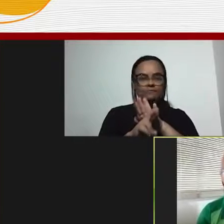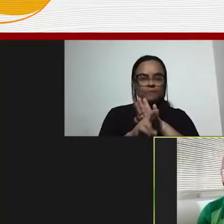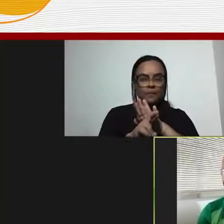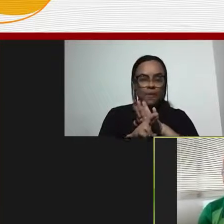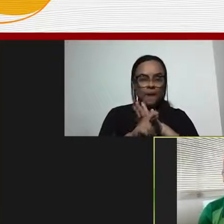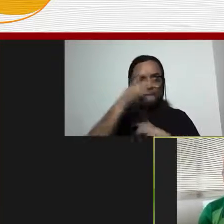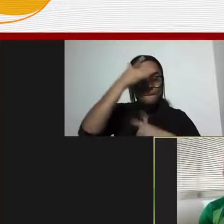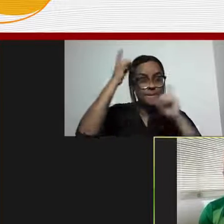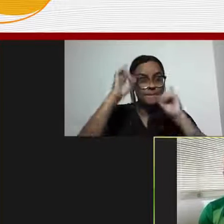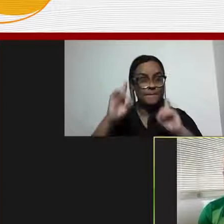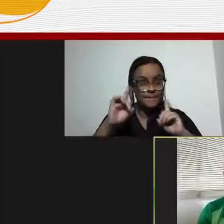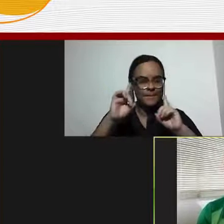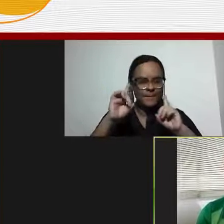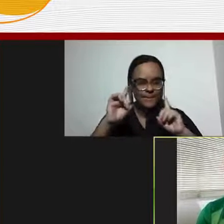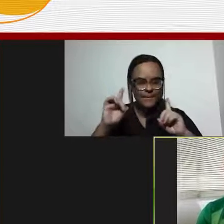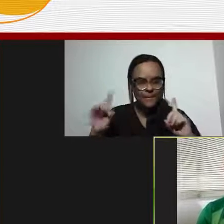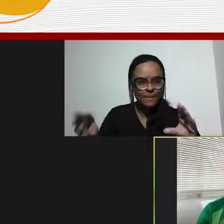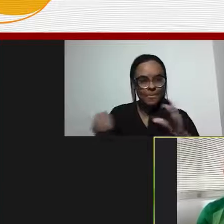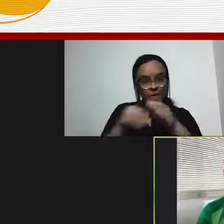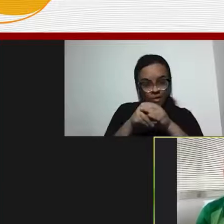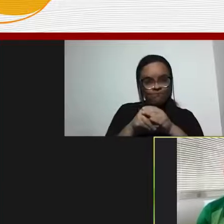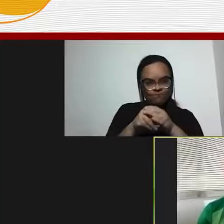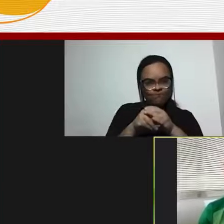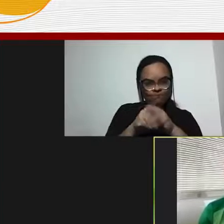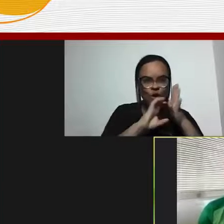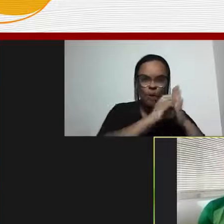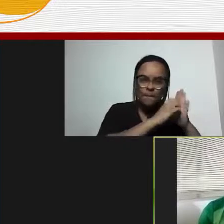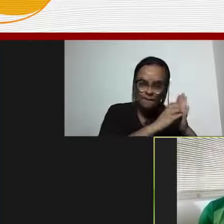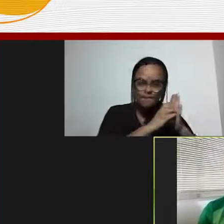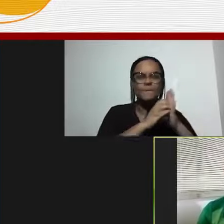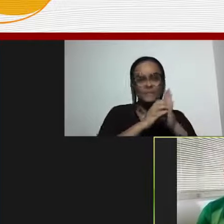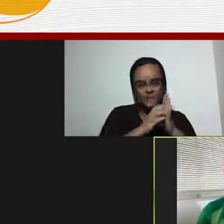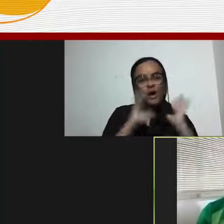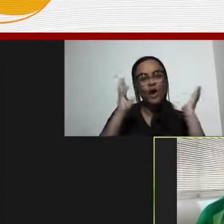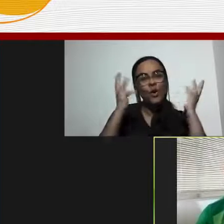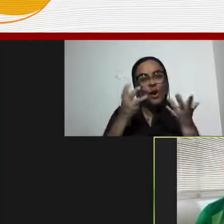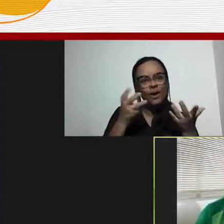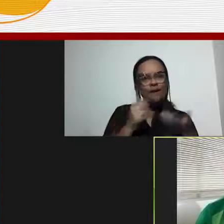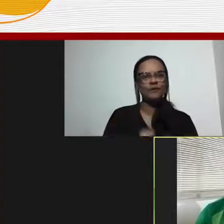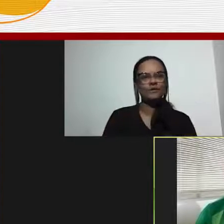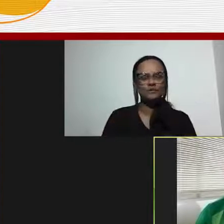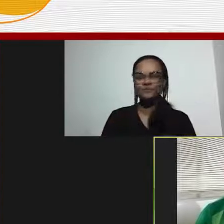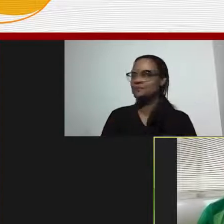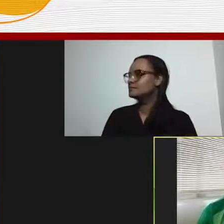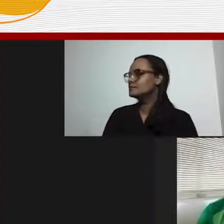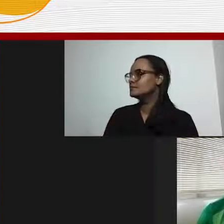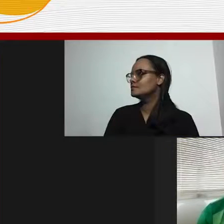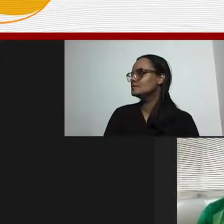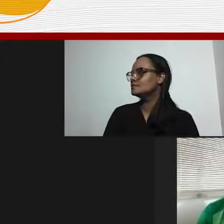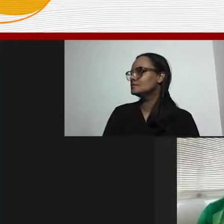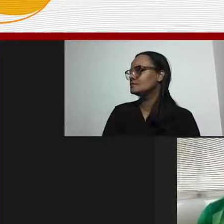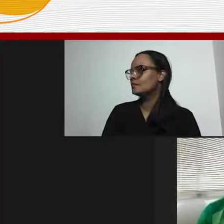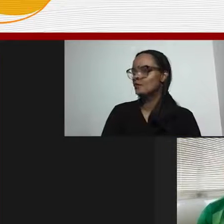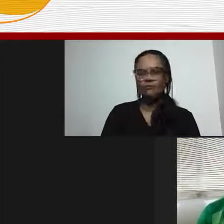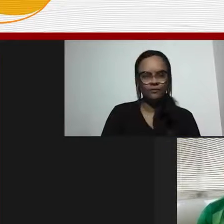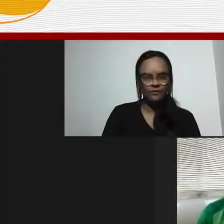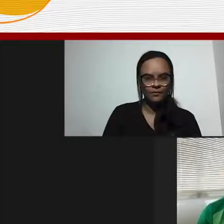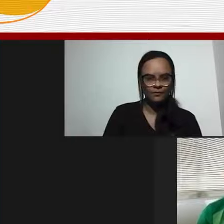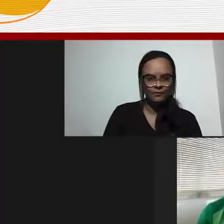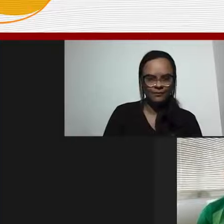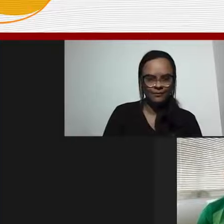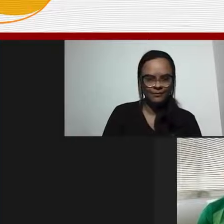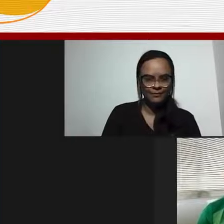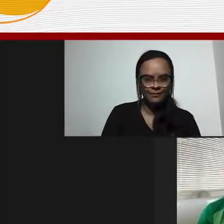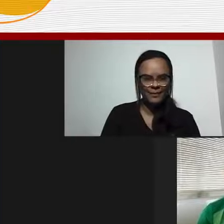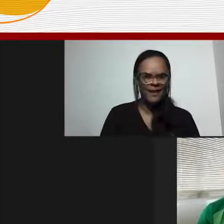com deficiência dentro da bancada parlamentar. E eu quero ser uma dessas. Perfeito saber disso,